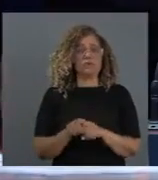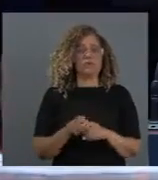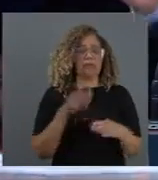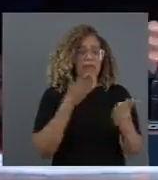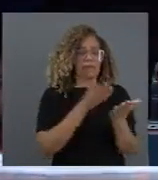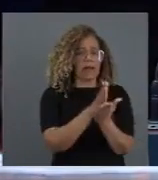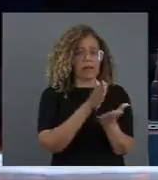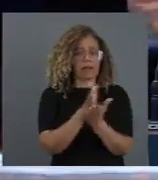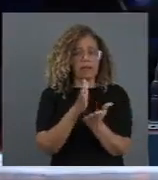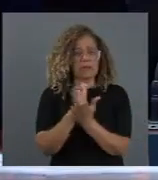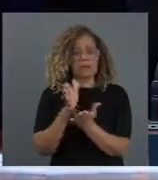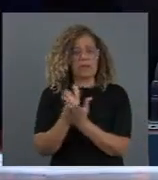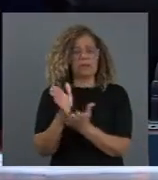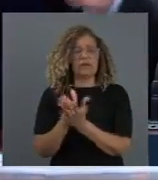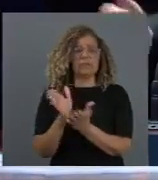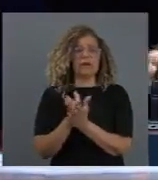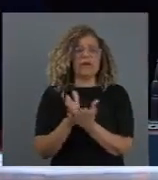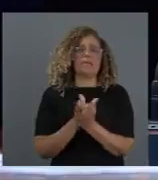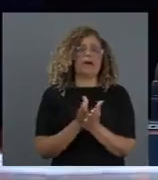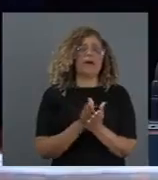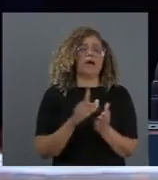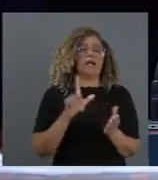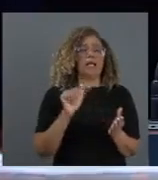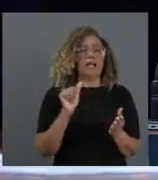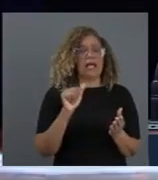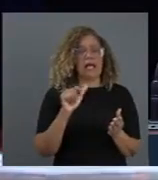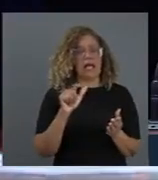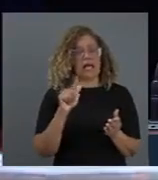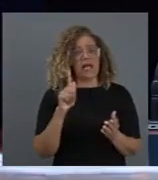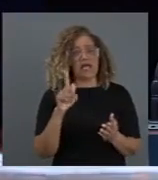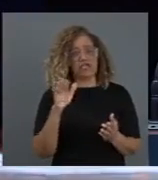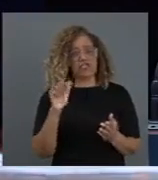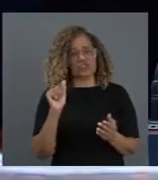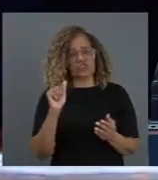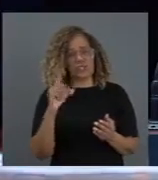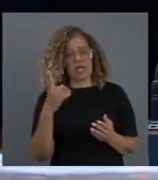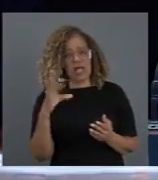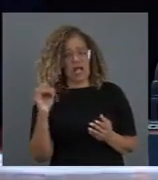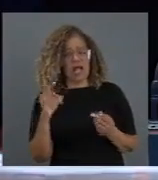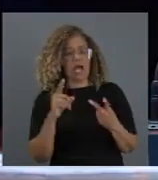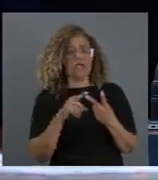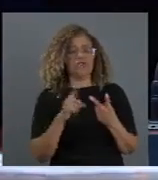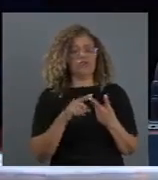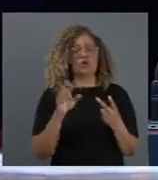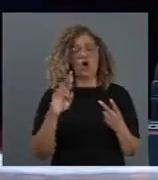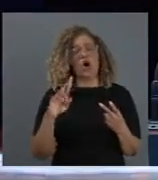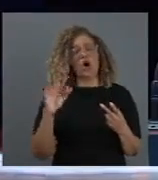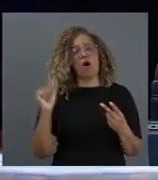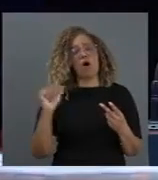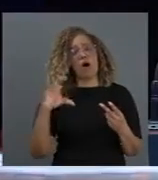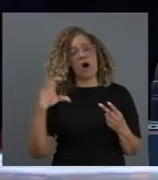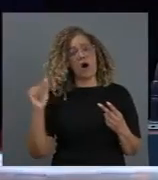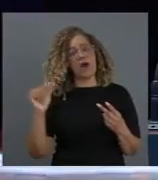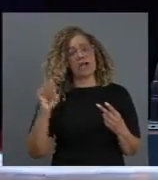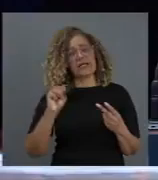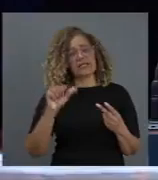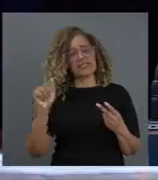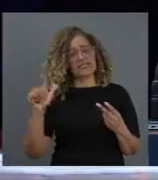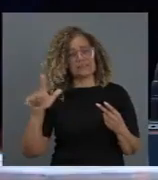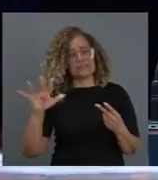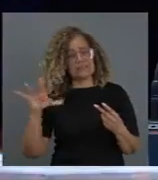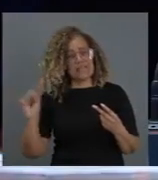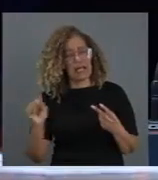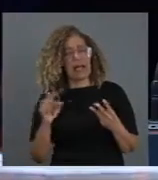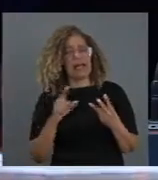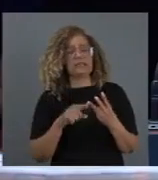Roca Salles, fomos a Lajeado, pois fomos a outras regiões também, e